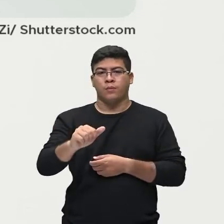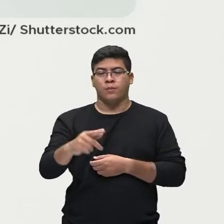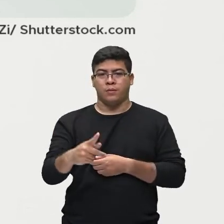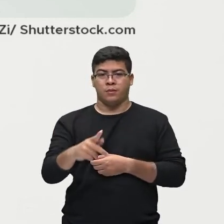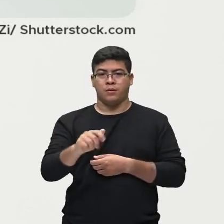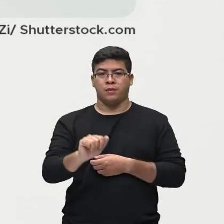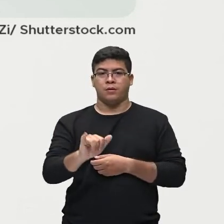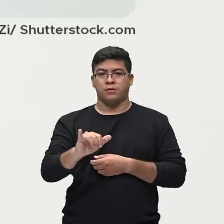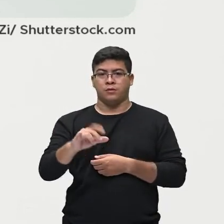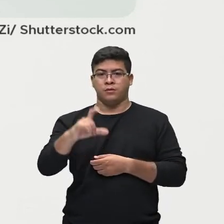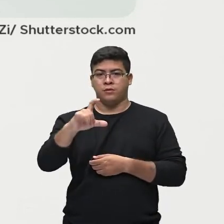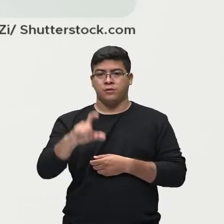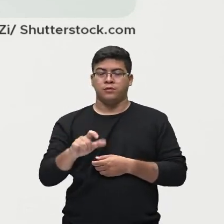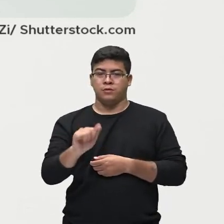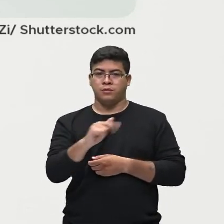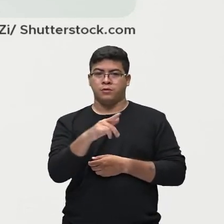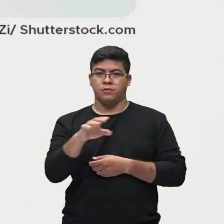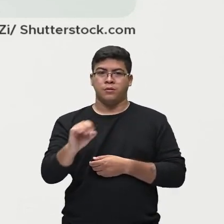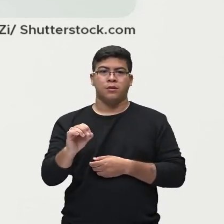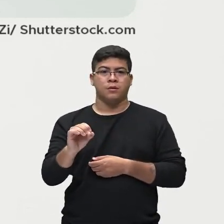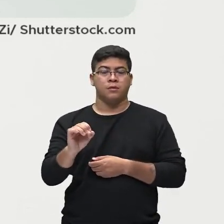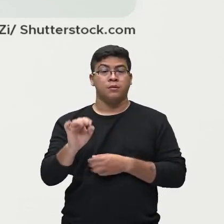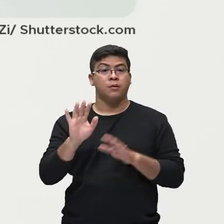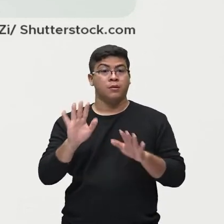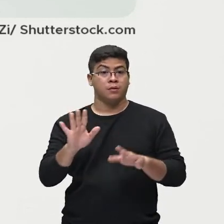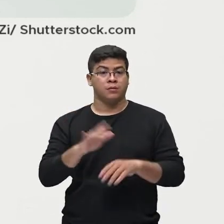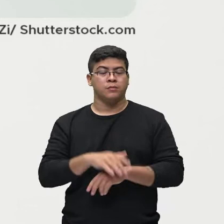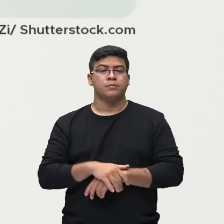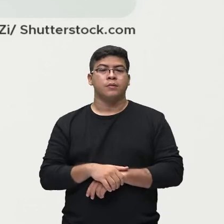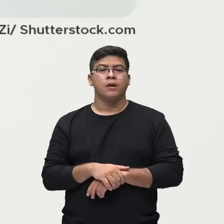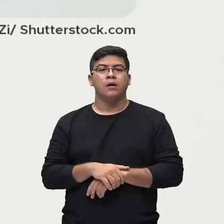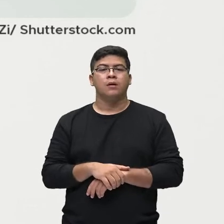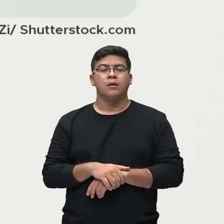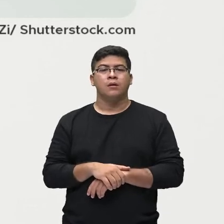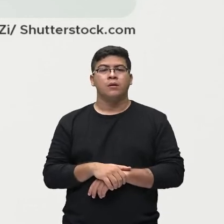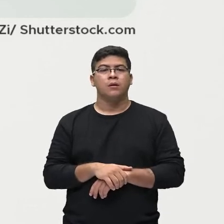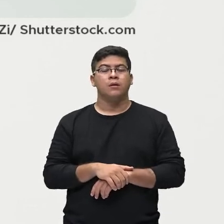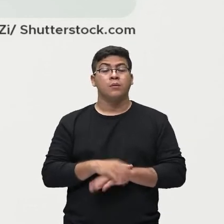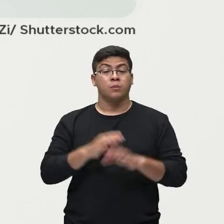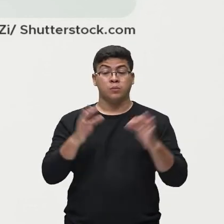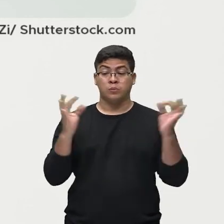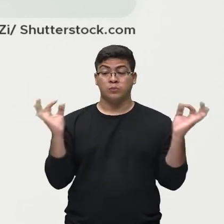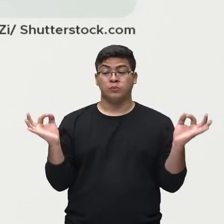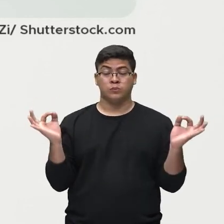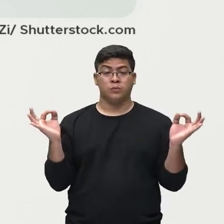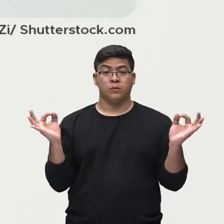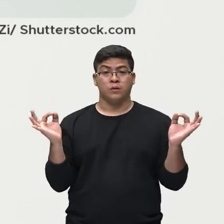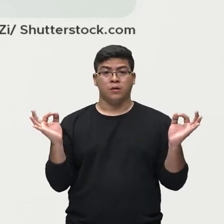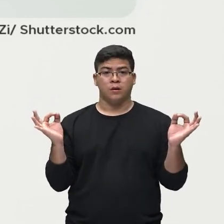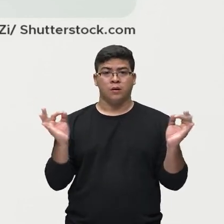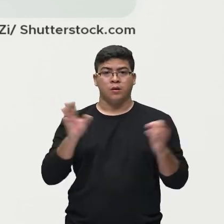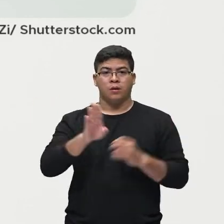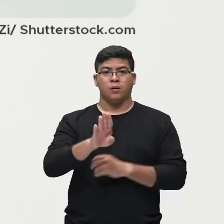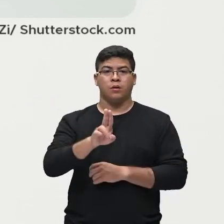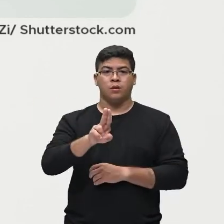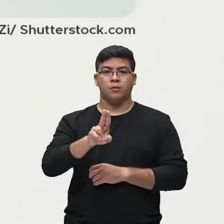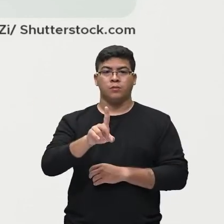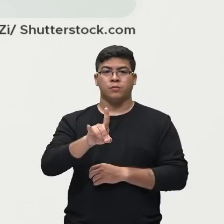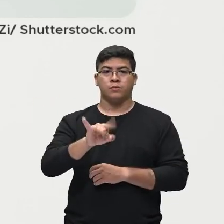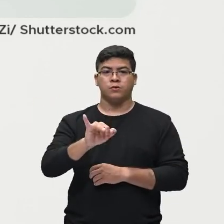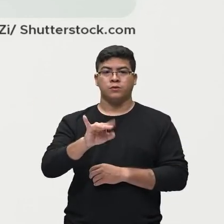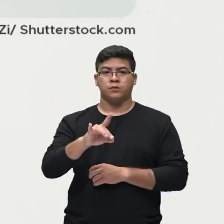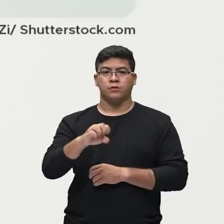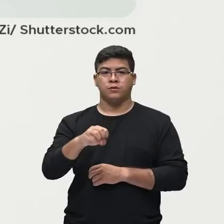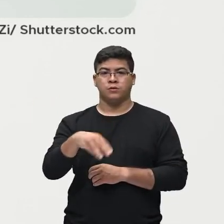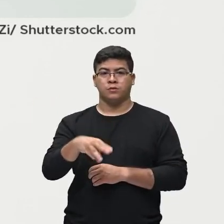e jamais pode ser confundido com dó ou piedade. Esses últimos não são exatamente sentimentos, uma vez que se